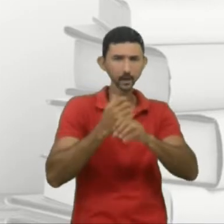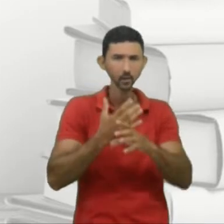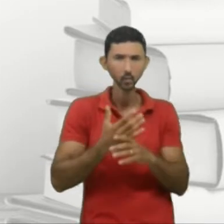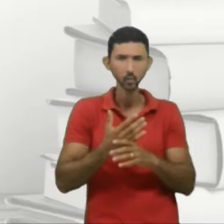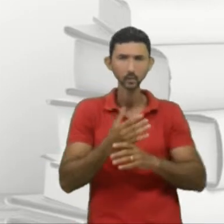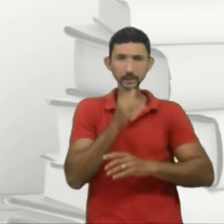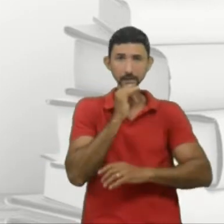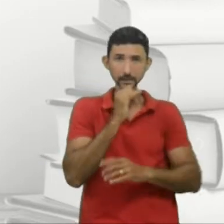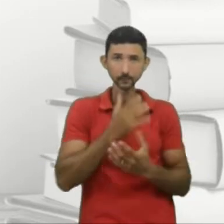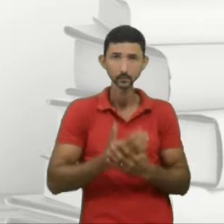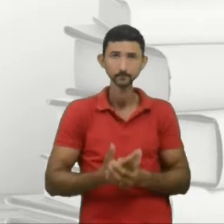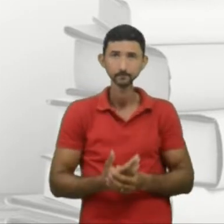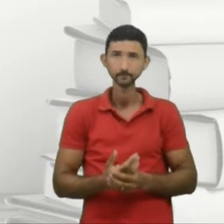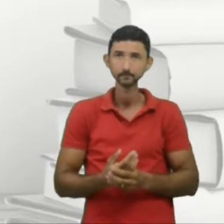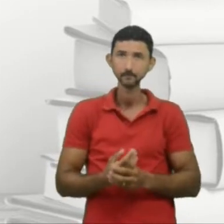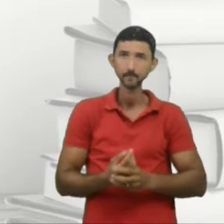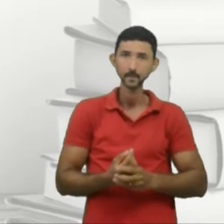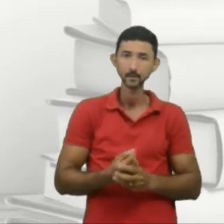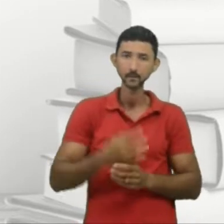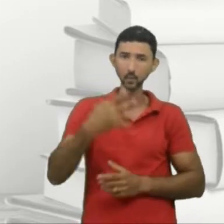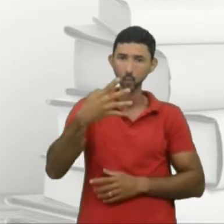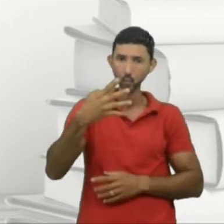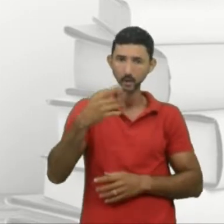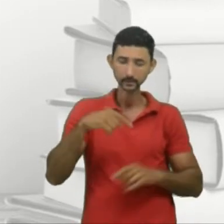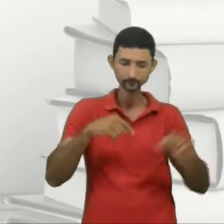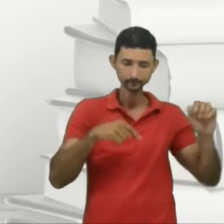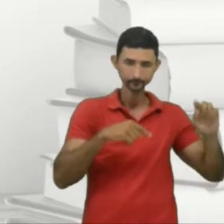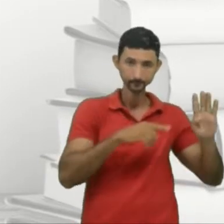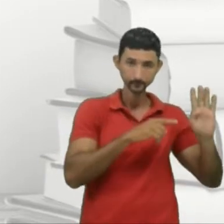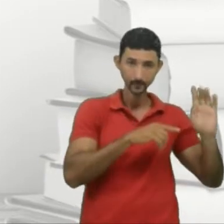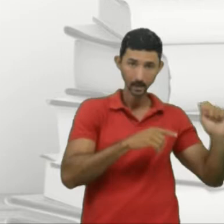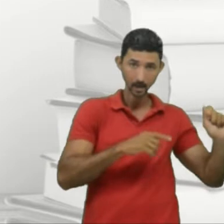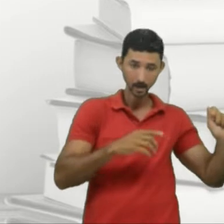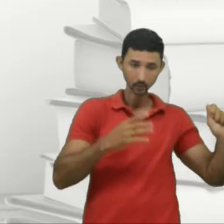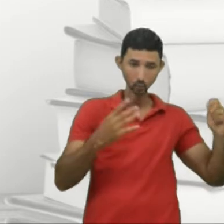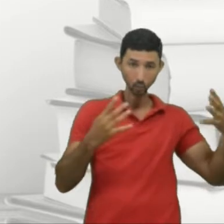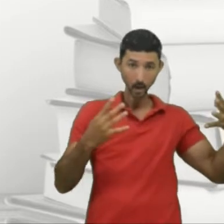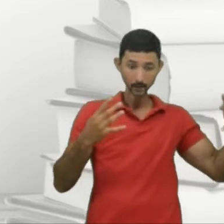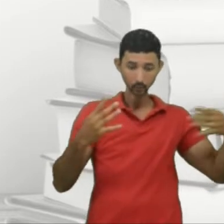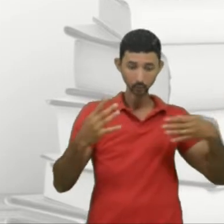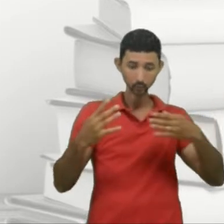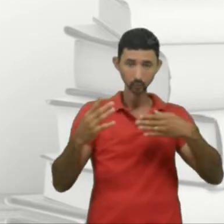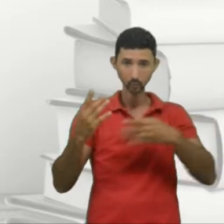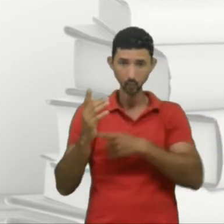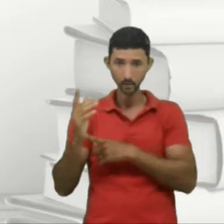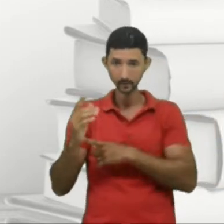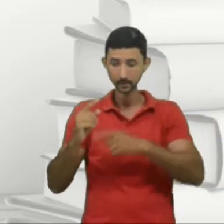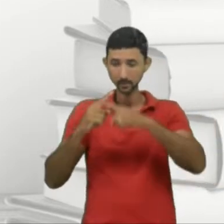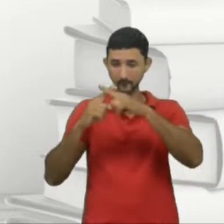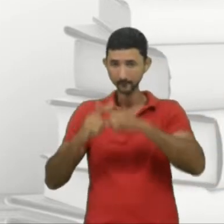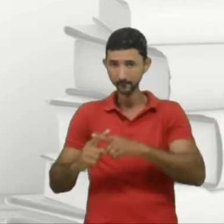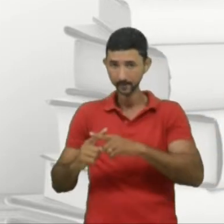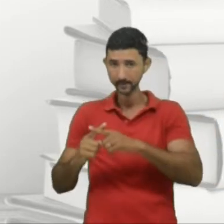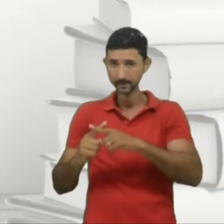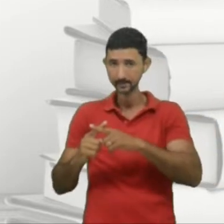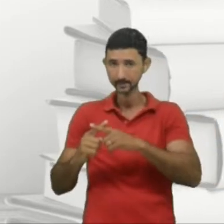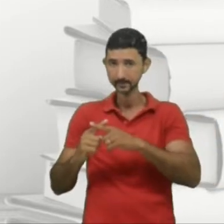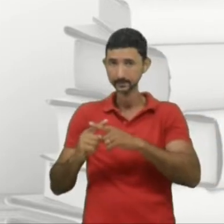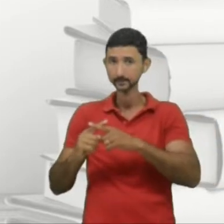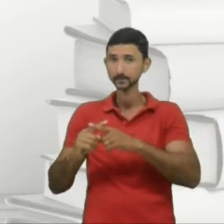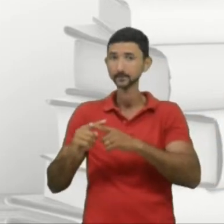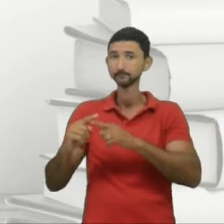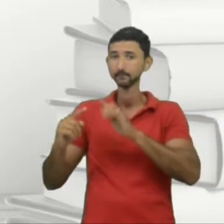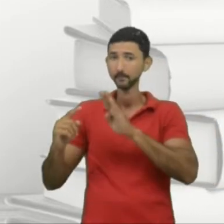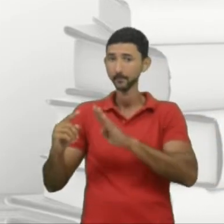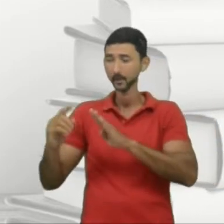Da seguinte maneira, pegando 4 caminhos da cidade A até a cidade B e multiplicando por 3 caminhos da cidade